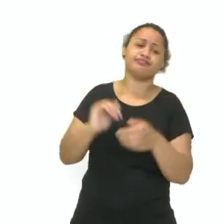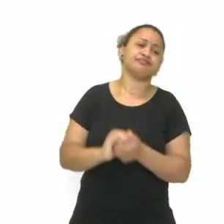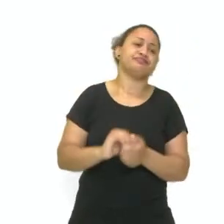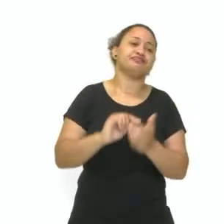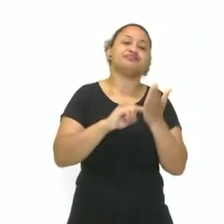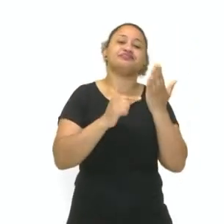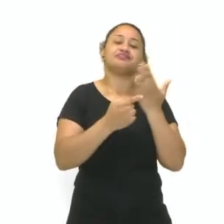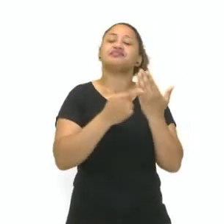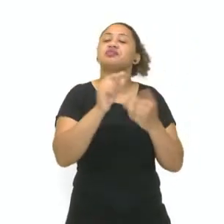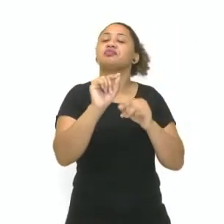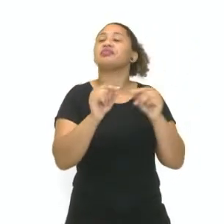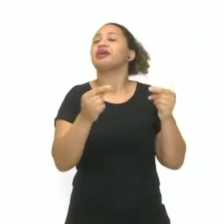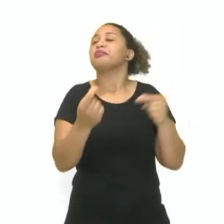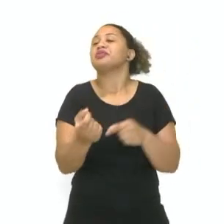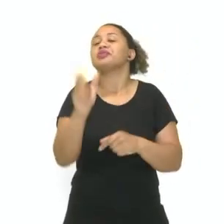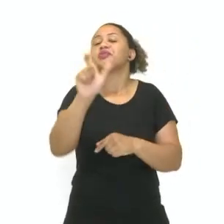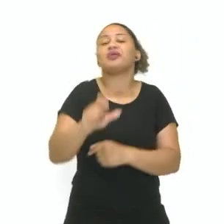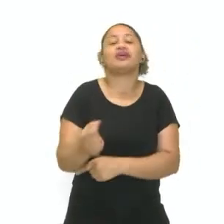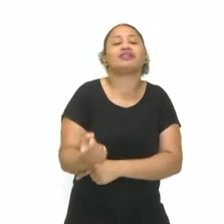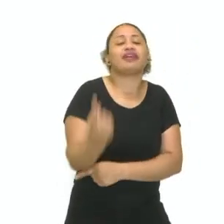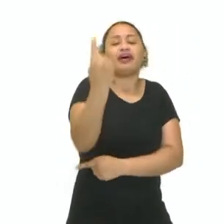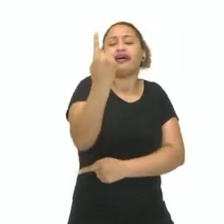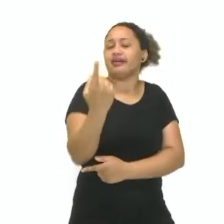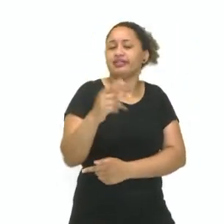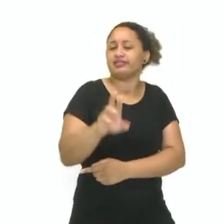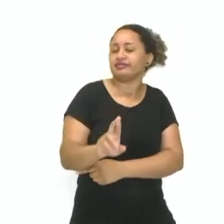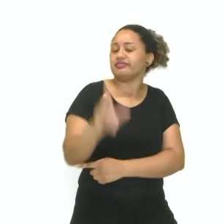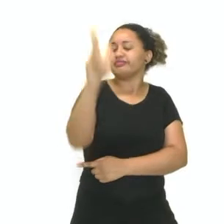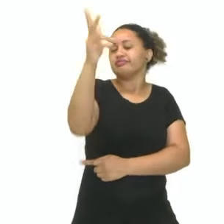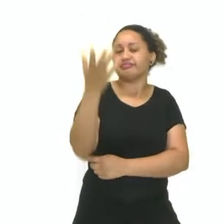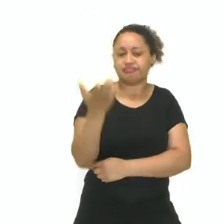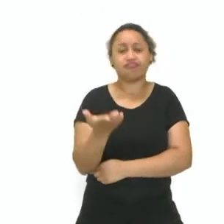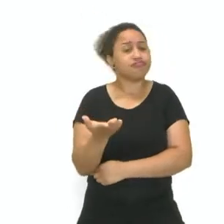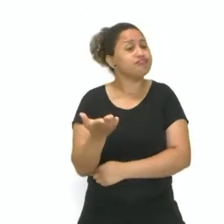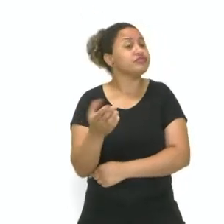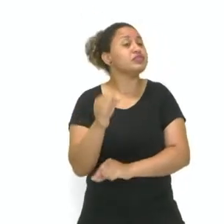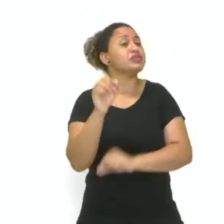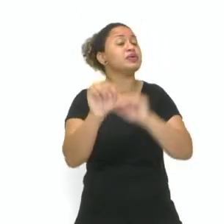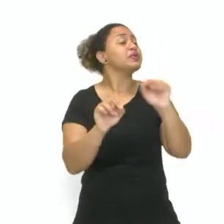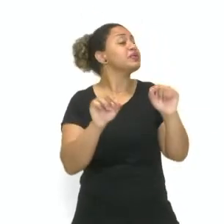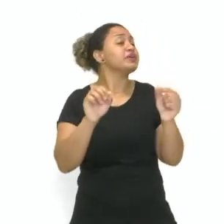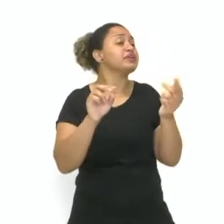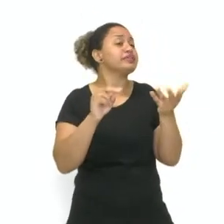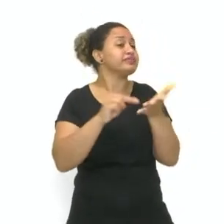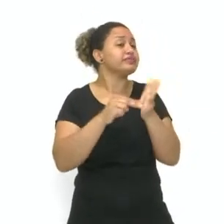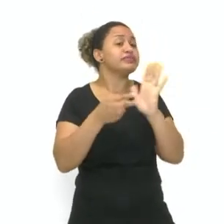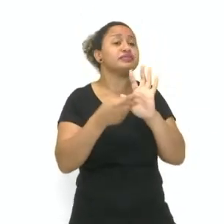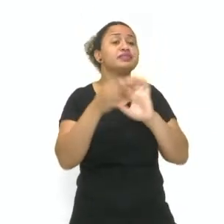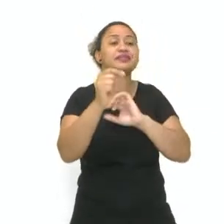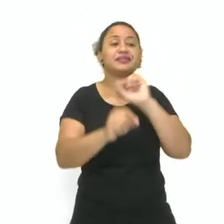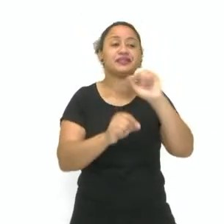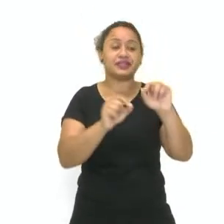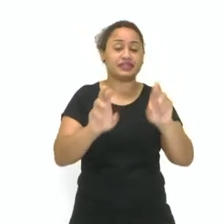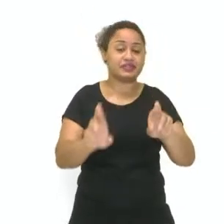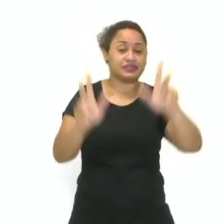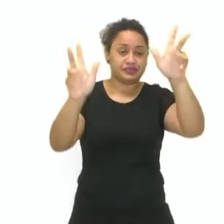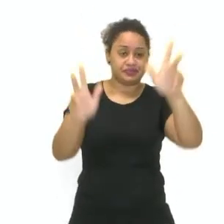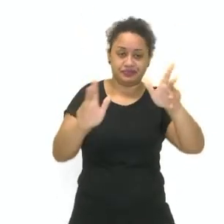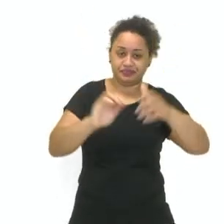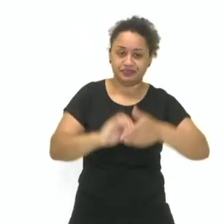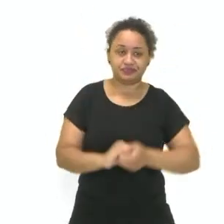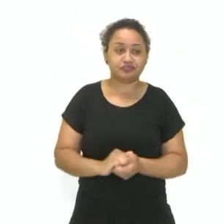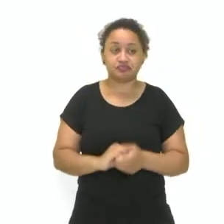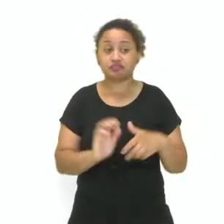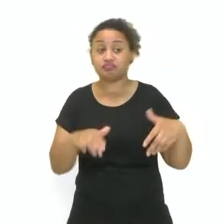é estranho, diferente, esquerdo, torto, né? No sentido aqui, mais propriamente, de diferente. E